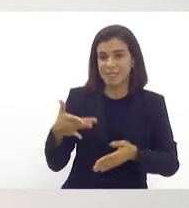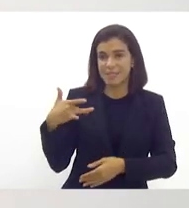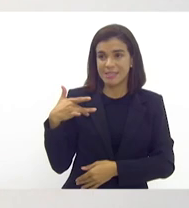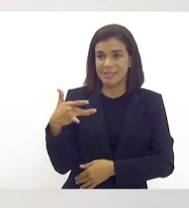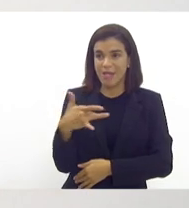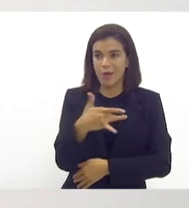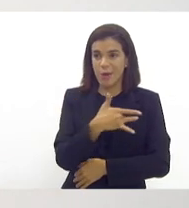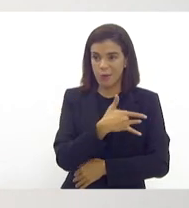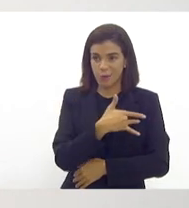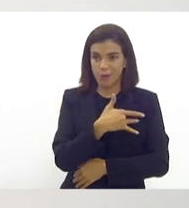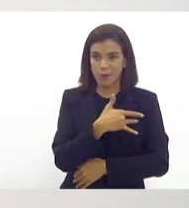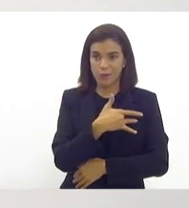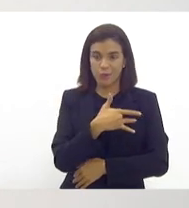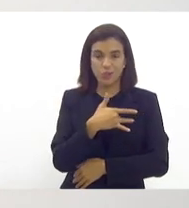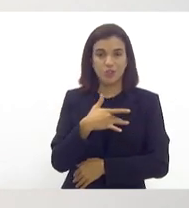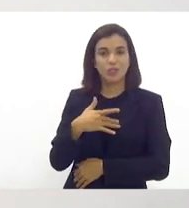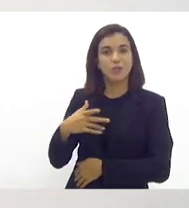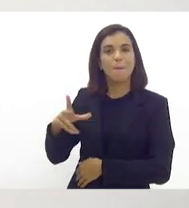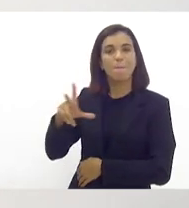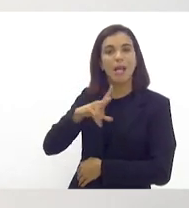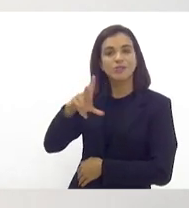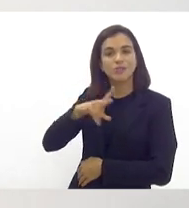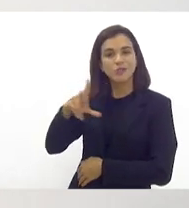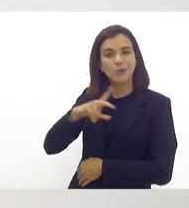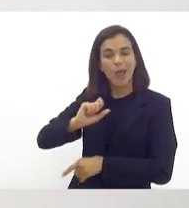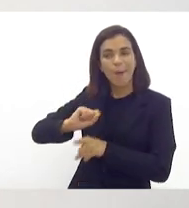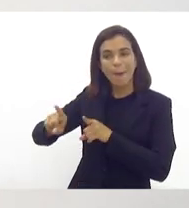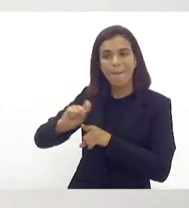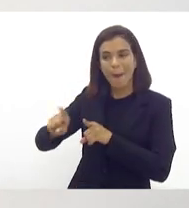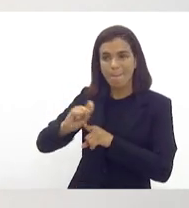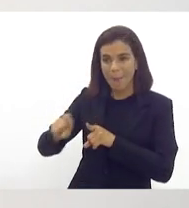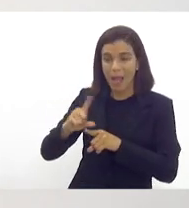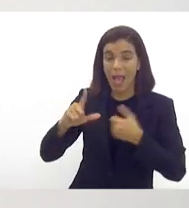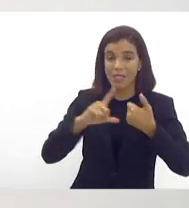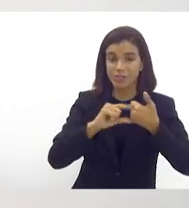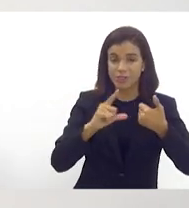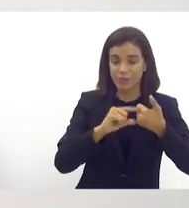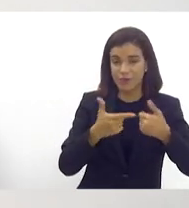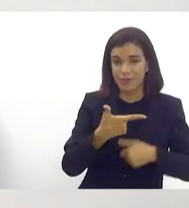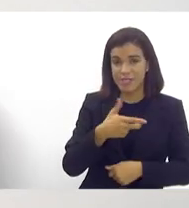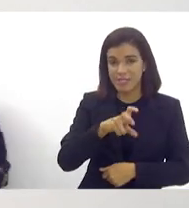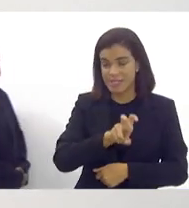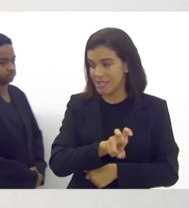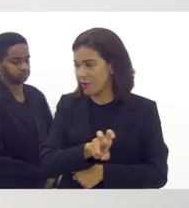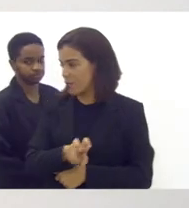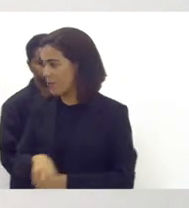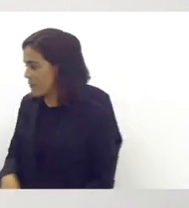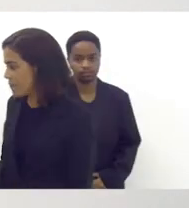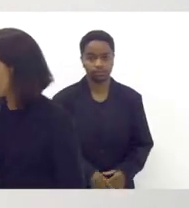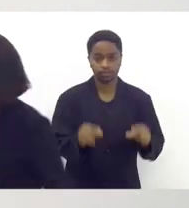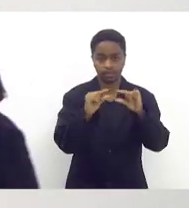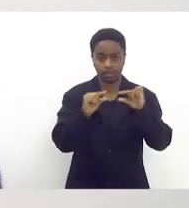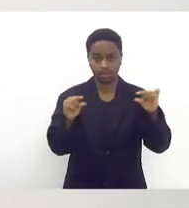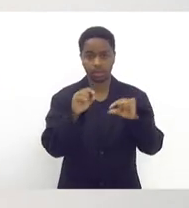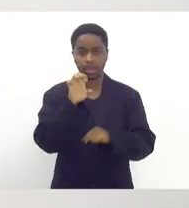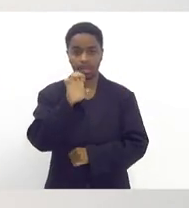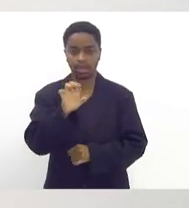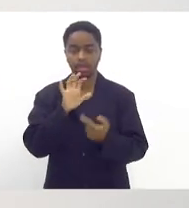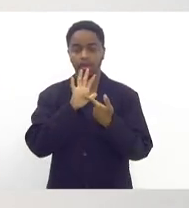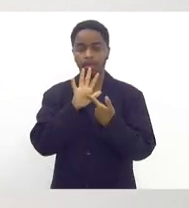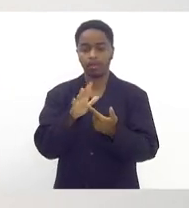saúde privada também é uma proibição artigo 25 a linha e desse tratado internacional que o Brasil